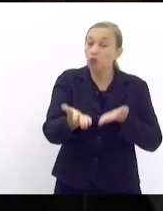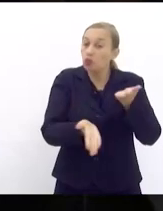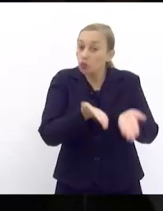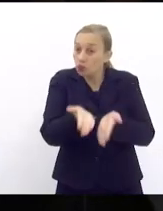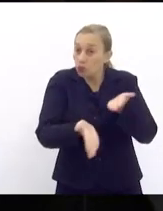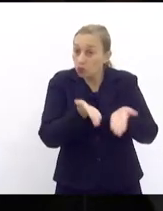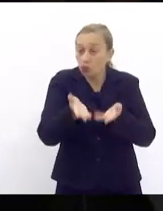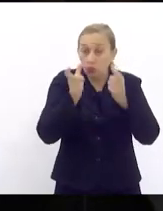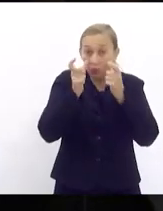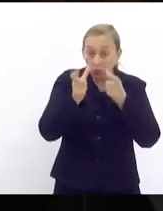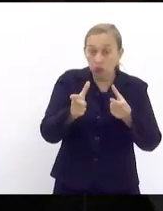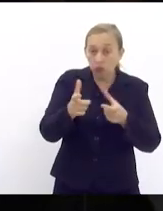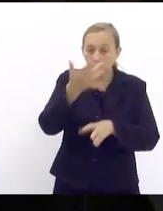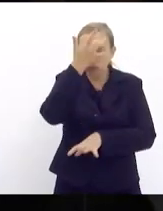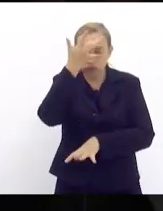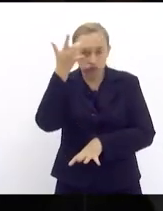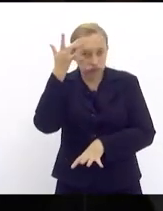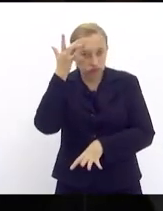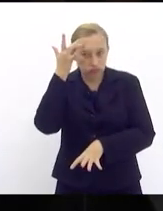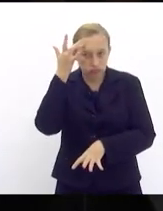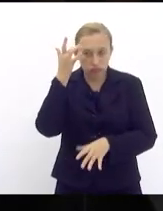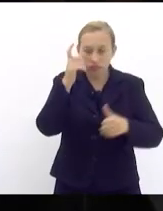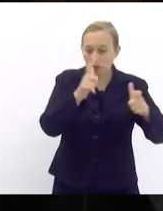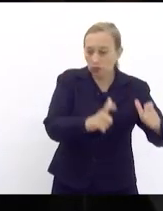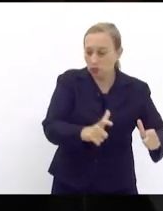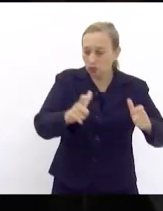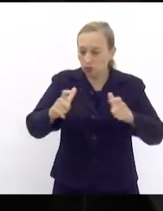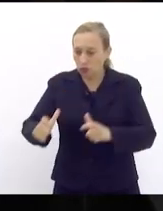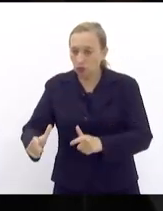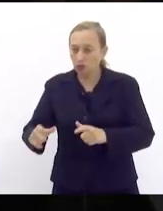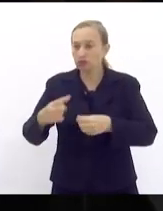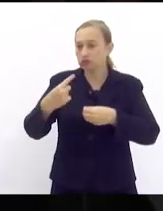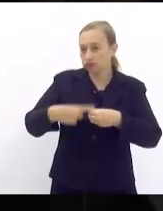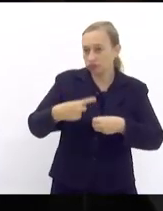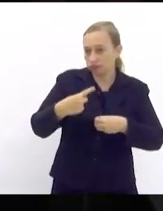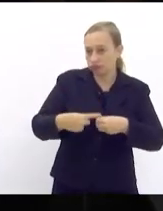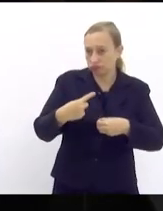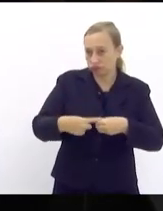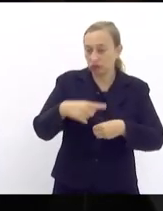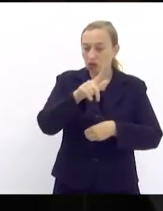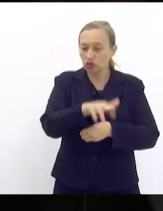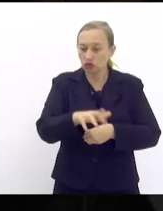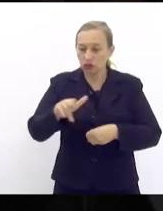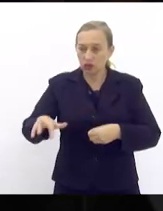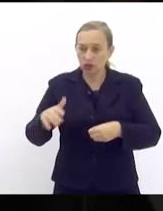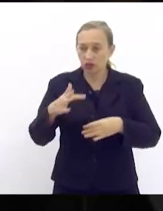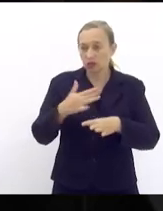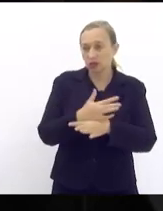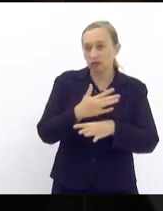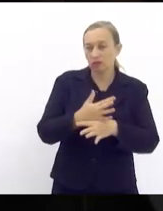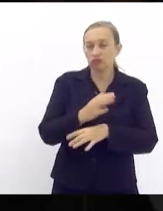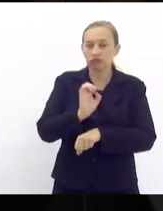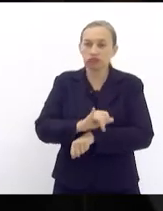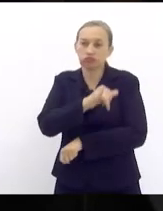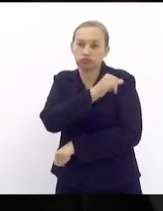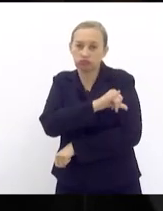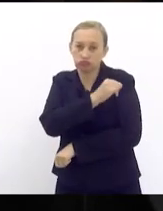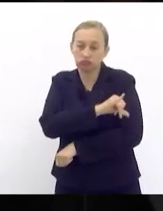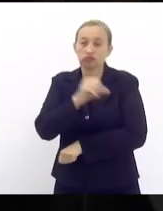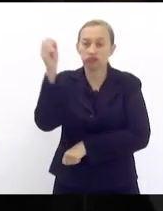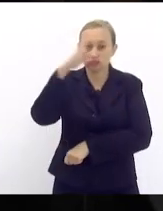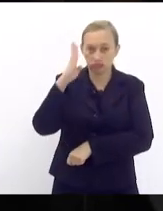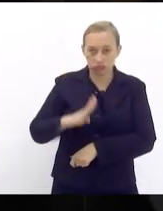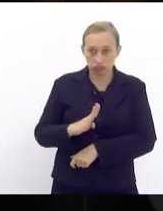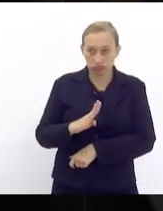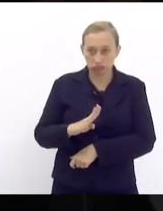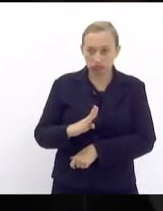atenção a saúde mental nos territórios nos bairros nas diferentes cidades do Estado do Rio de Janeiro e do Brasil